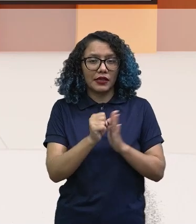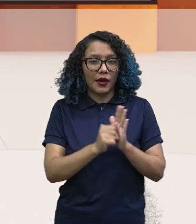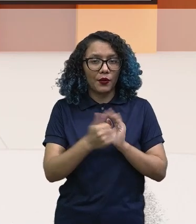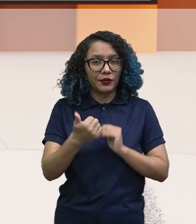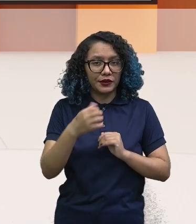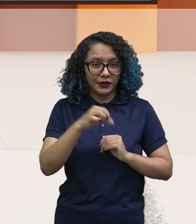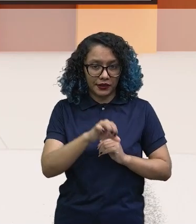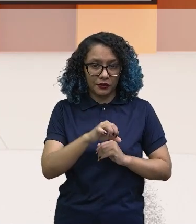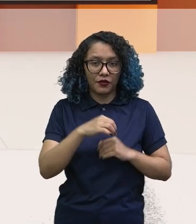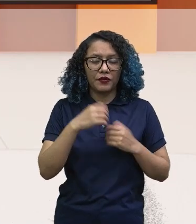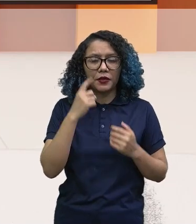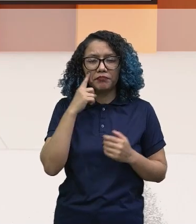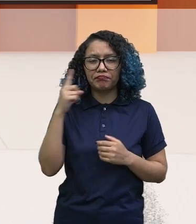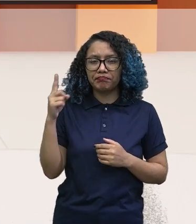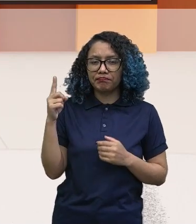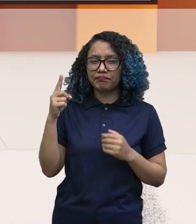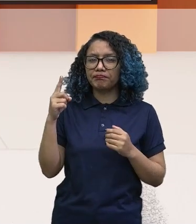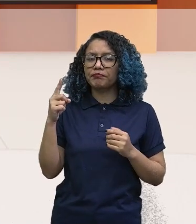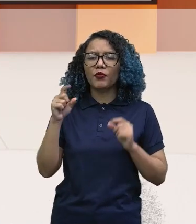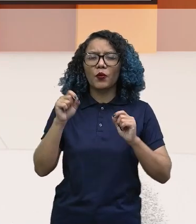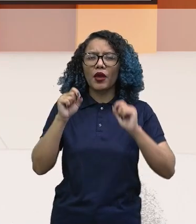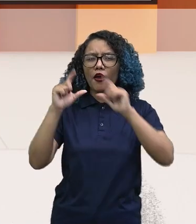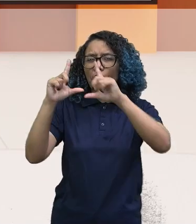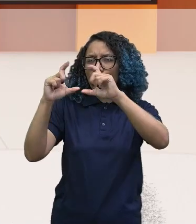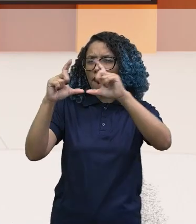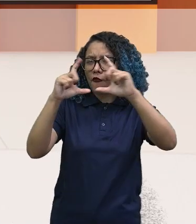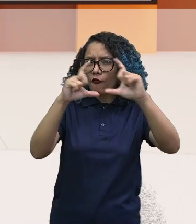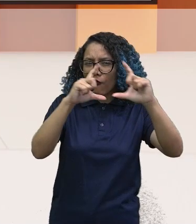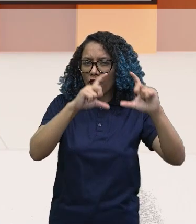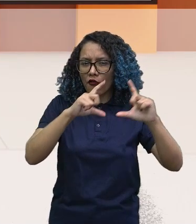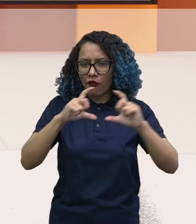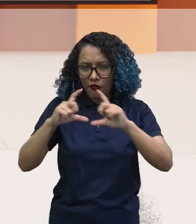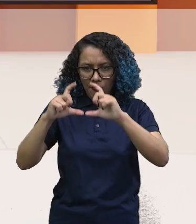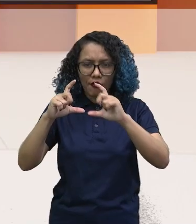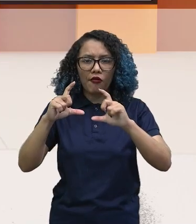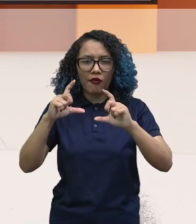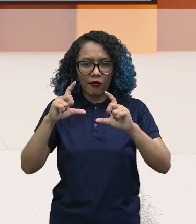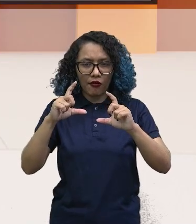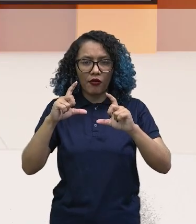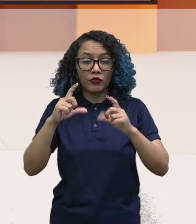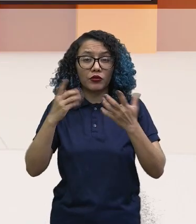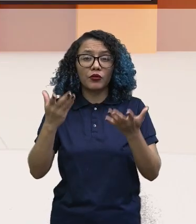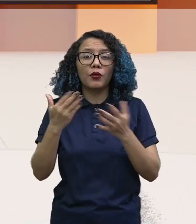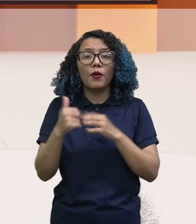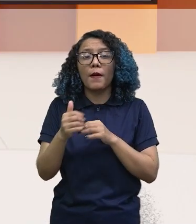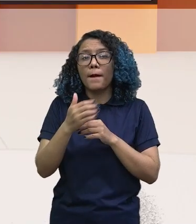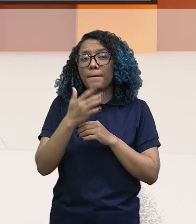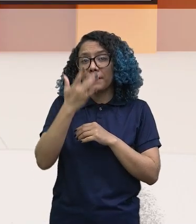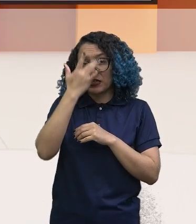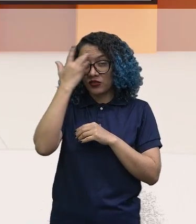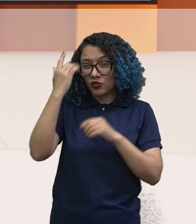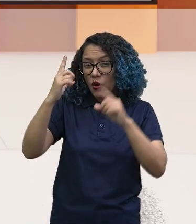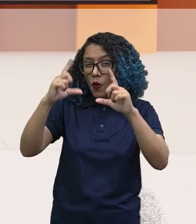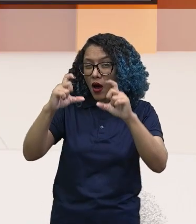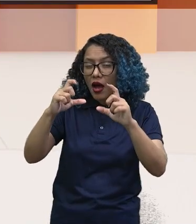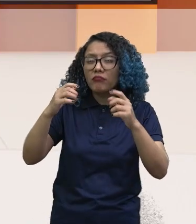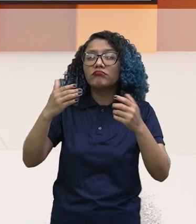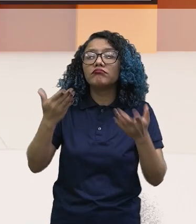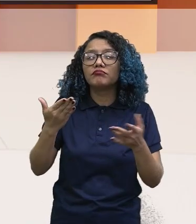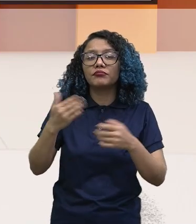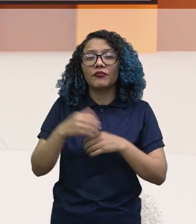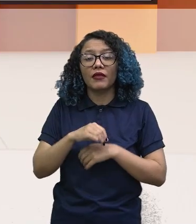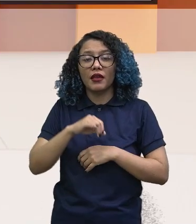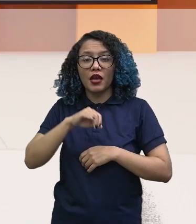nossa tela nós temos algumas fotografias que foram tiradas por um britânico chamado John Benjamin